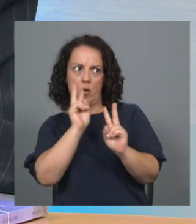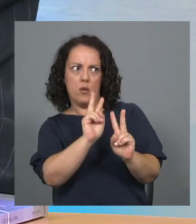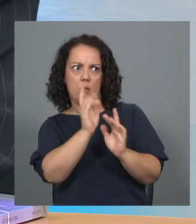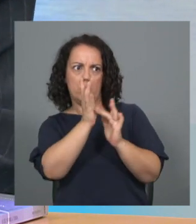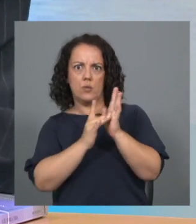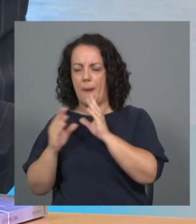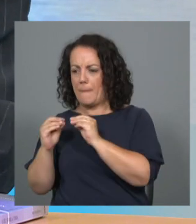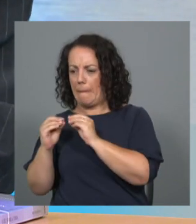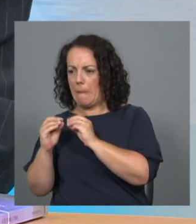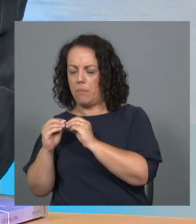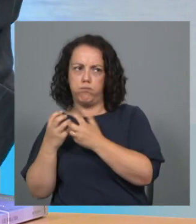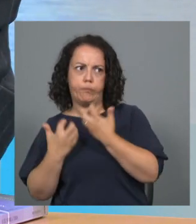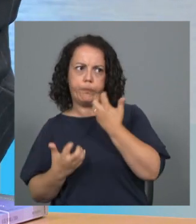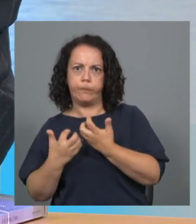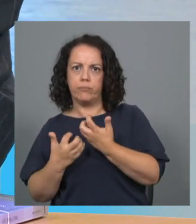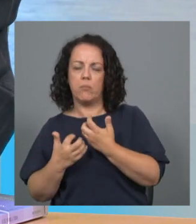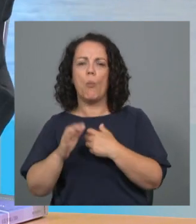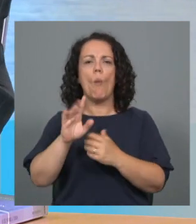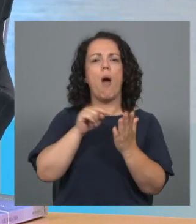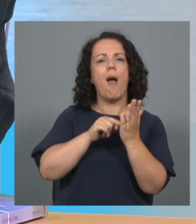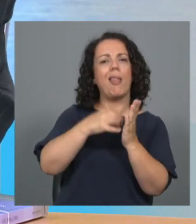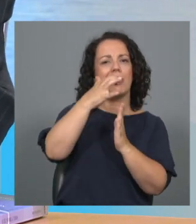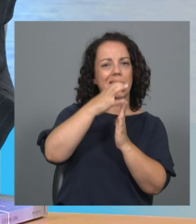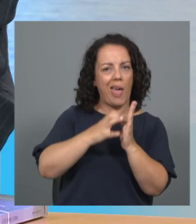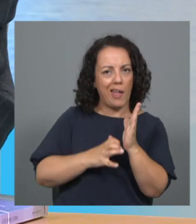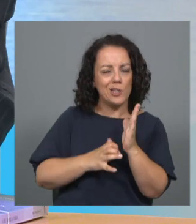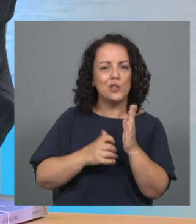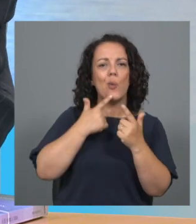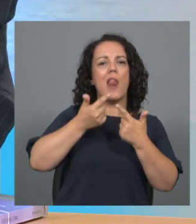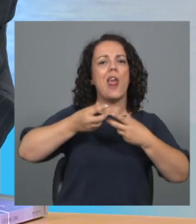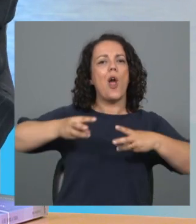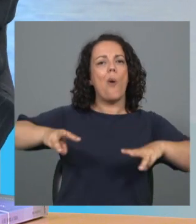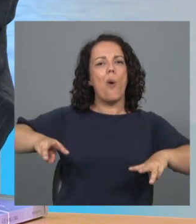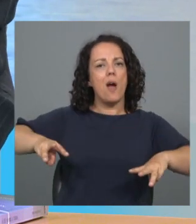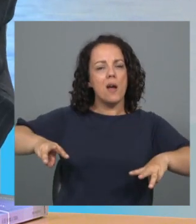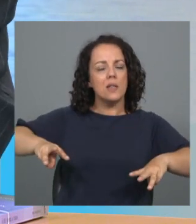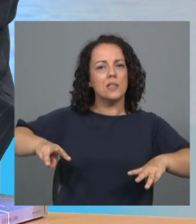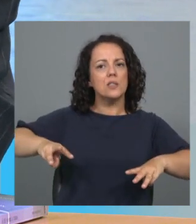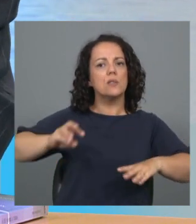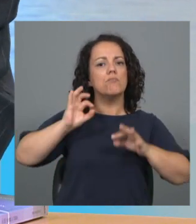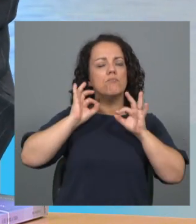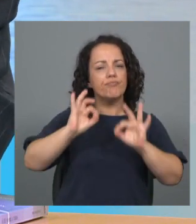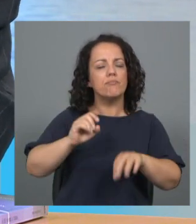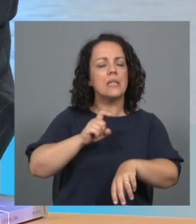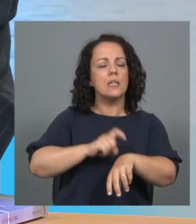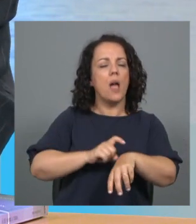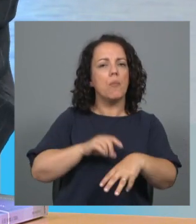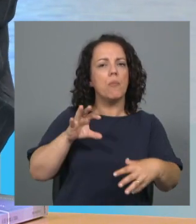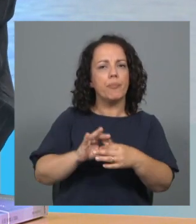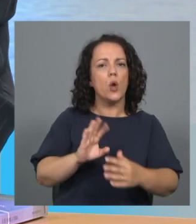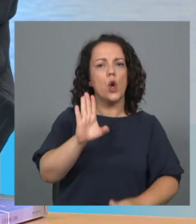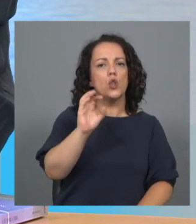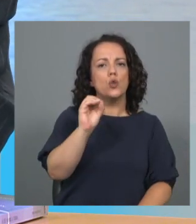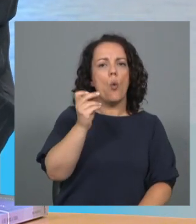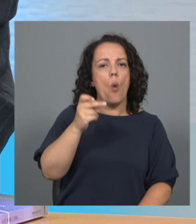texto não é para ler assim. A linguagem, isto é um texto tipicamente joanino, e a linguagem do Evangelho de São